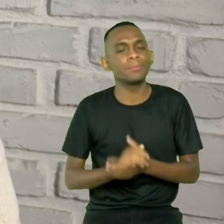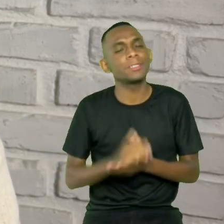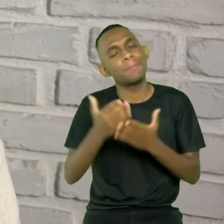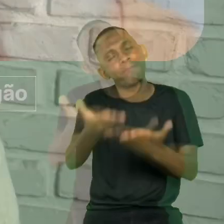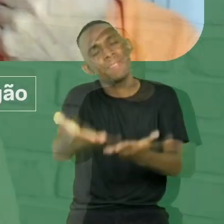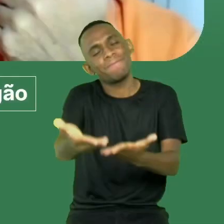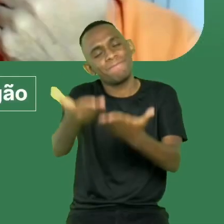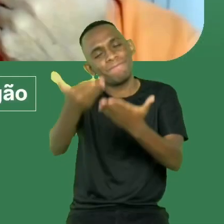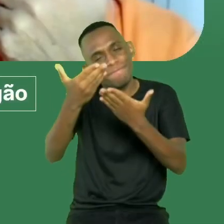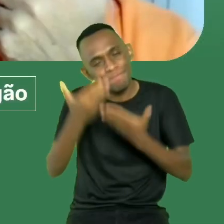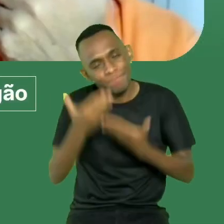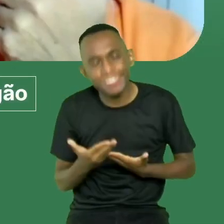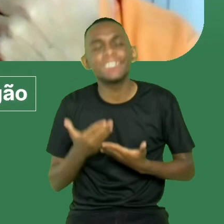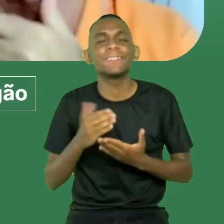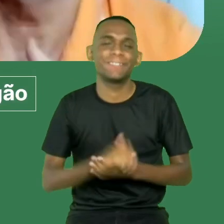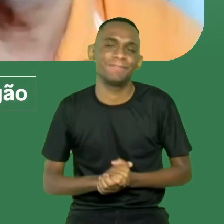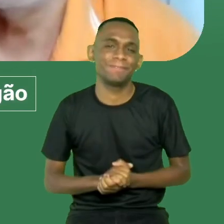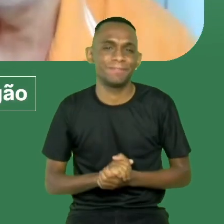José Carlos.